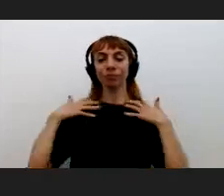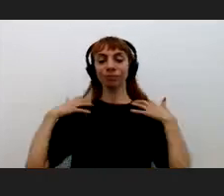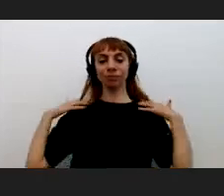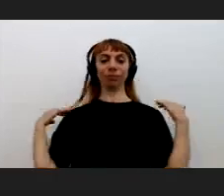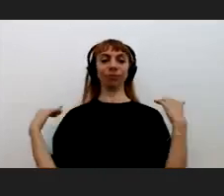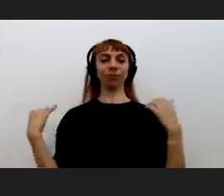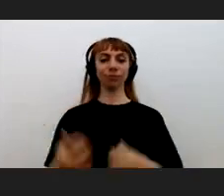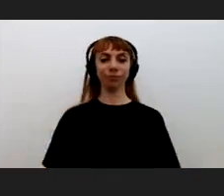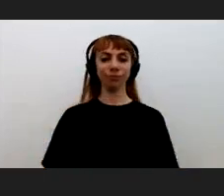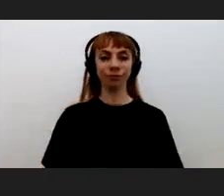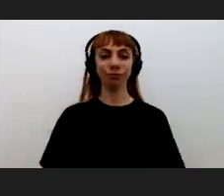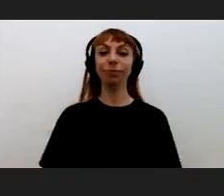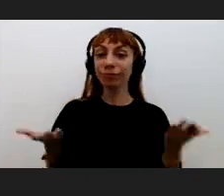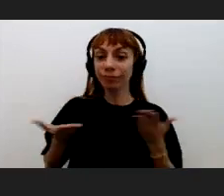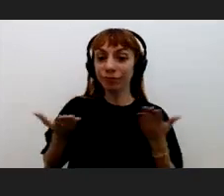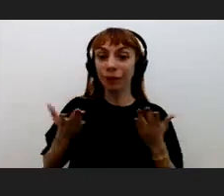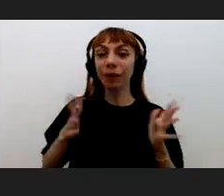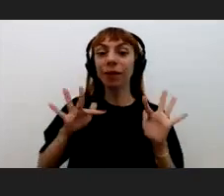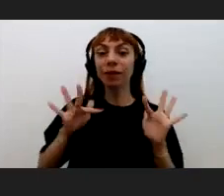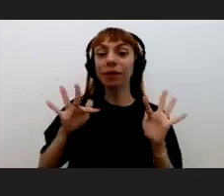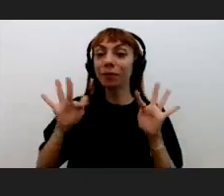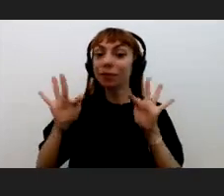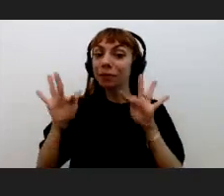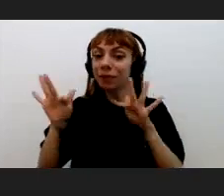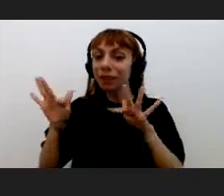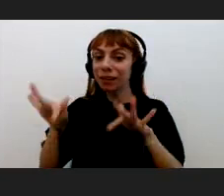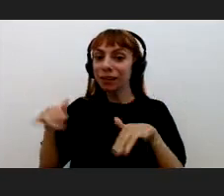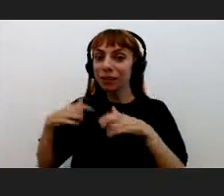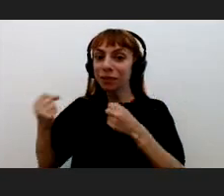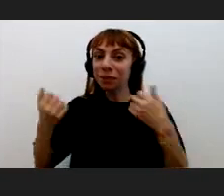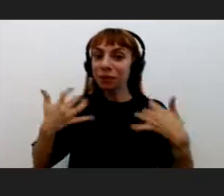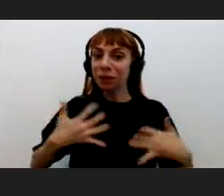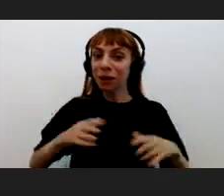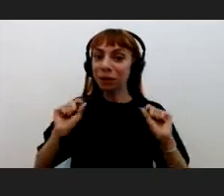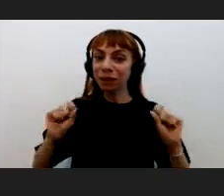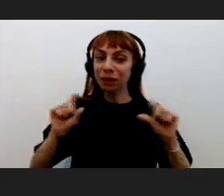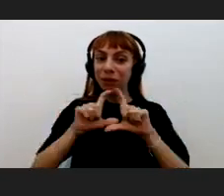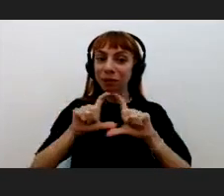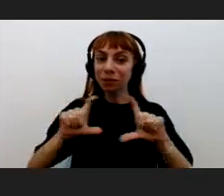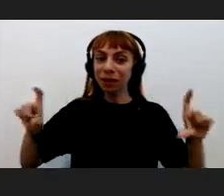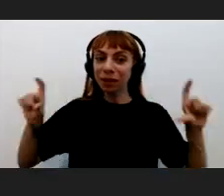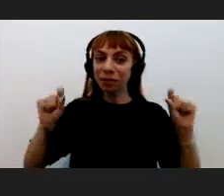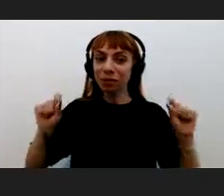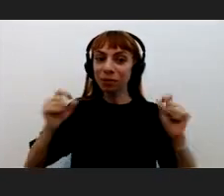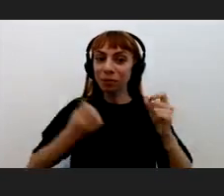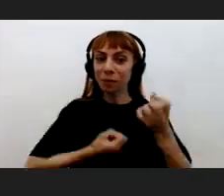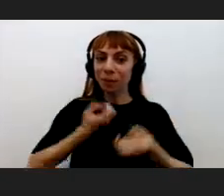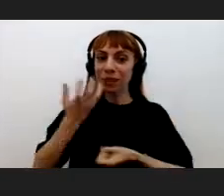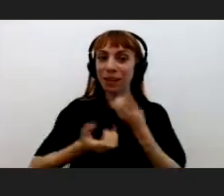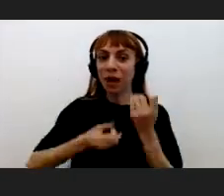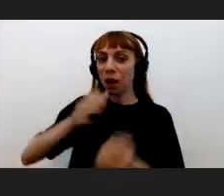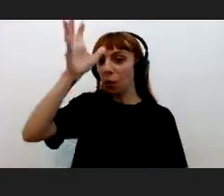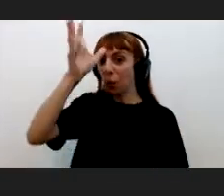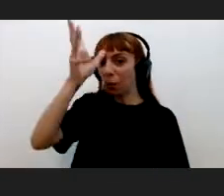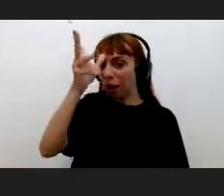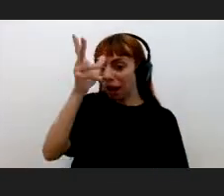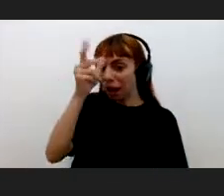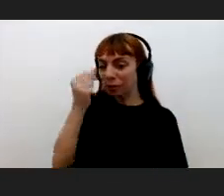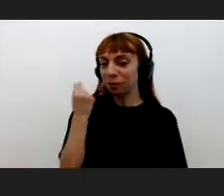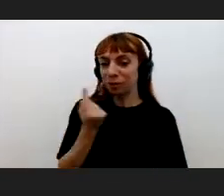manhã. É um trechinho de uma poesia do João Cabral de Melo Neto. Um galo sozinho não tece uma manhã.